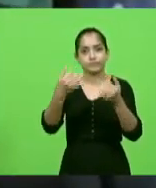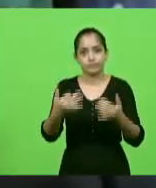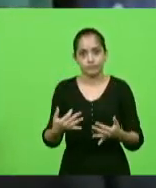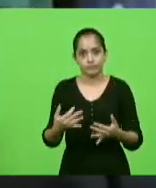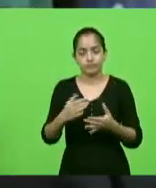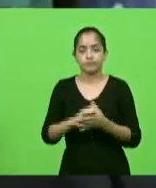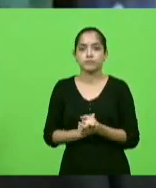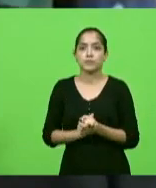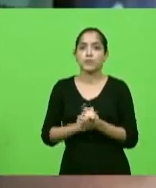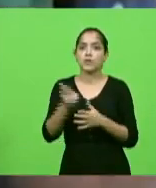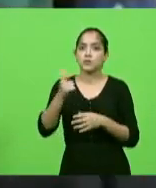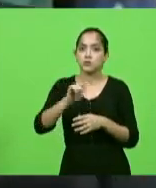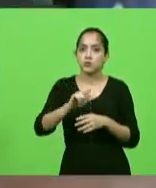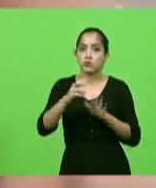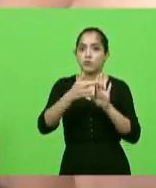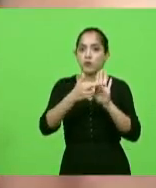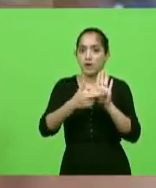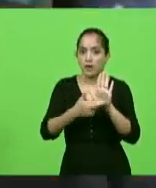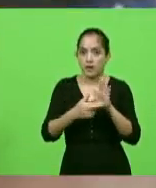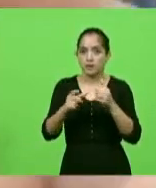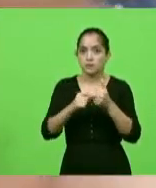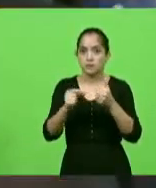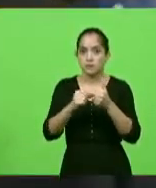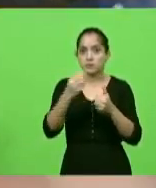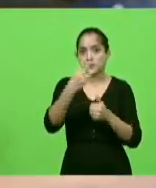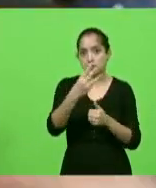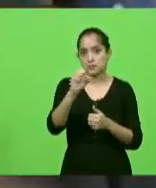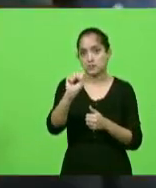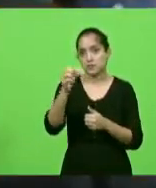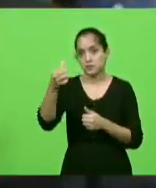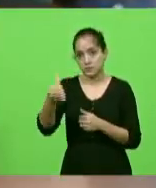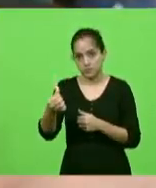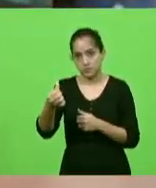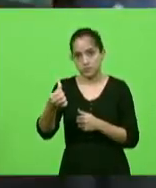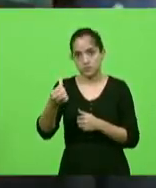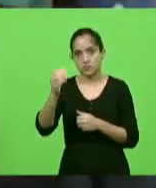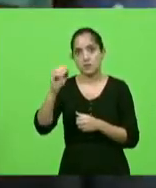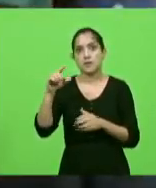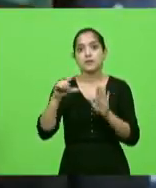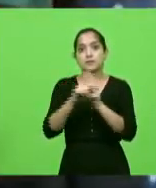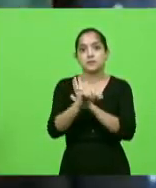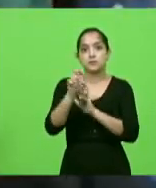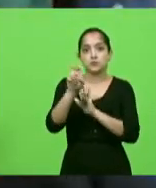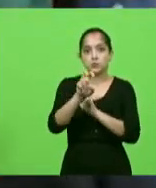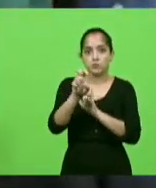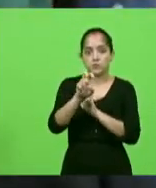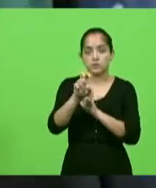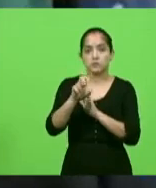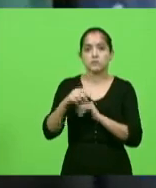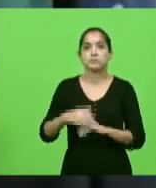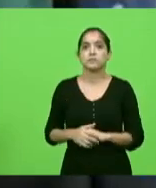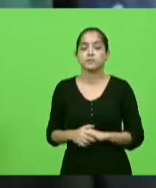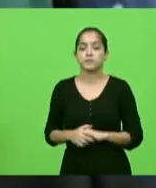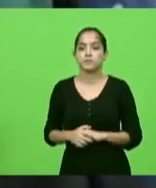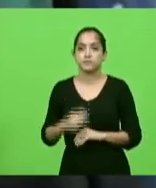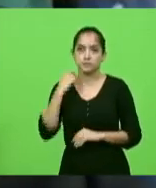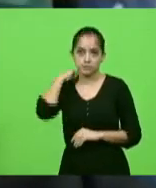incidindo novamente a regra do artigo 386 inciso VII do CPP